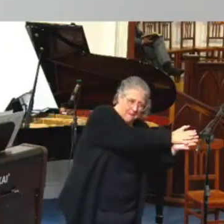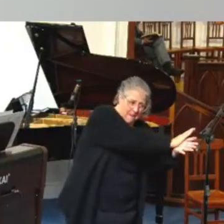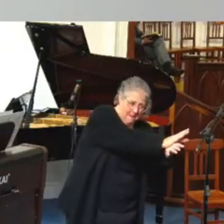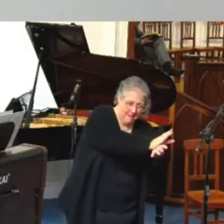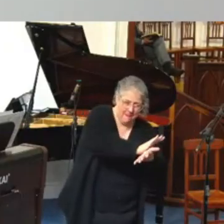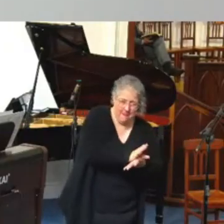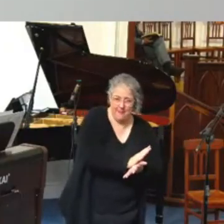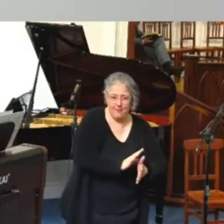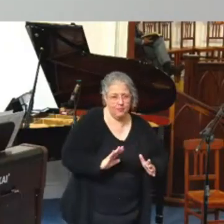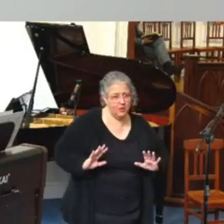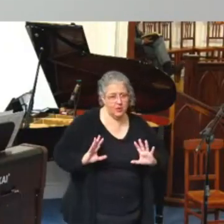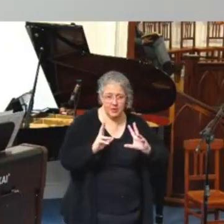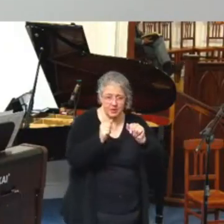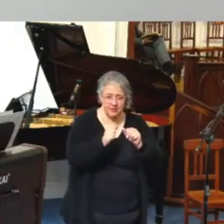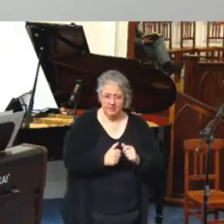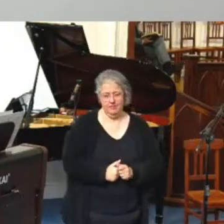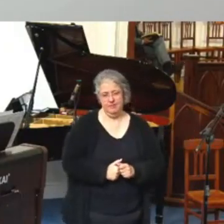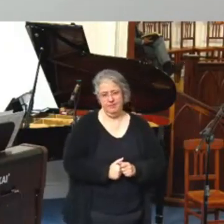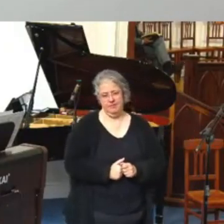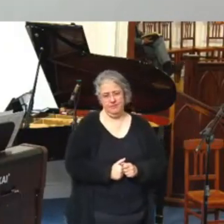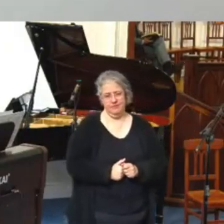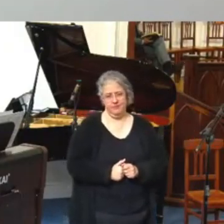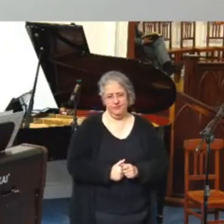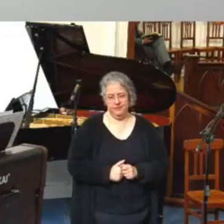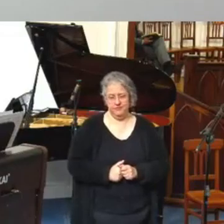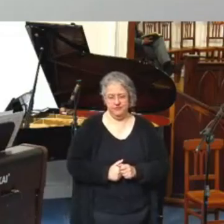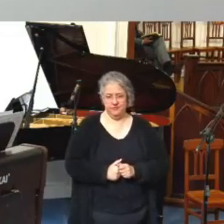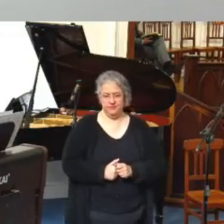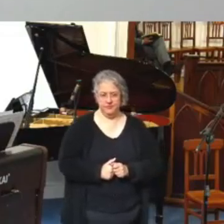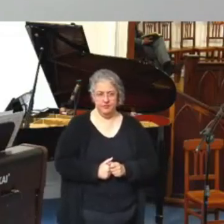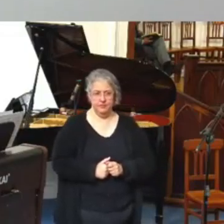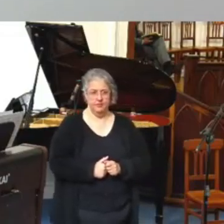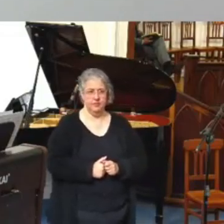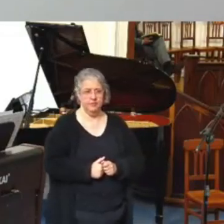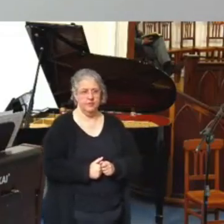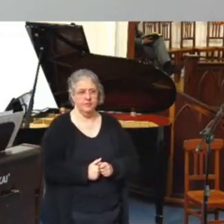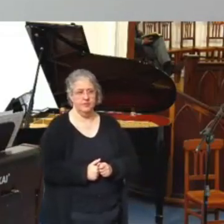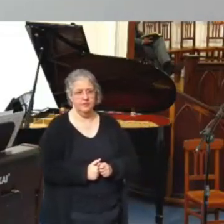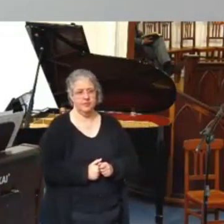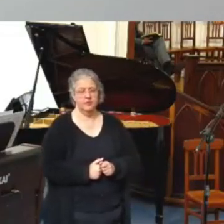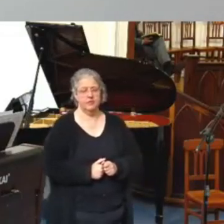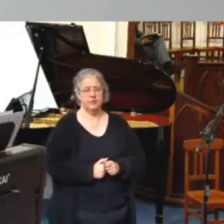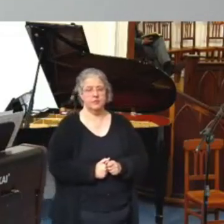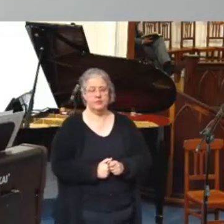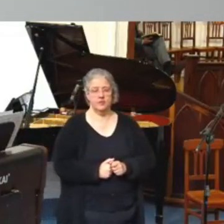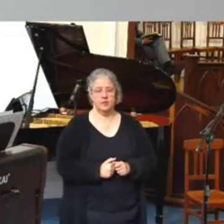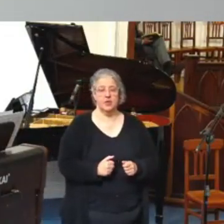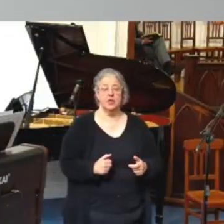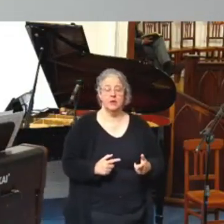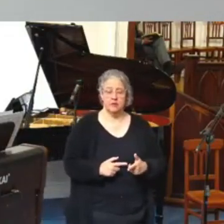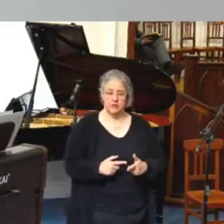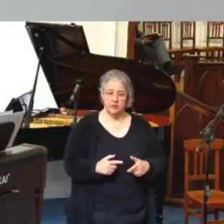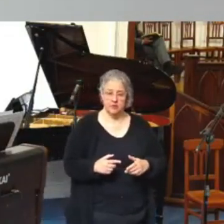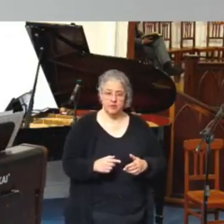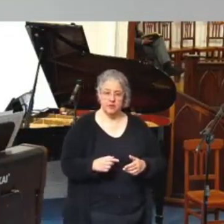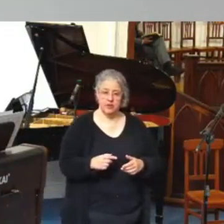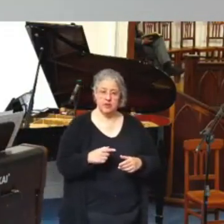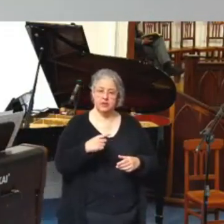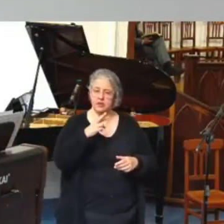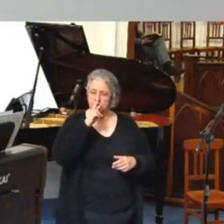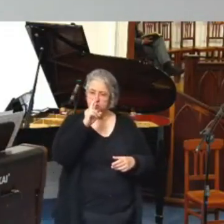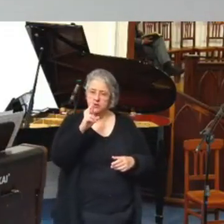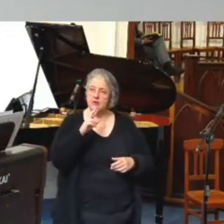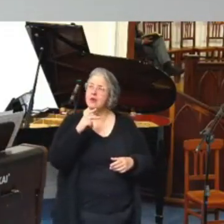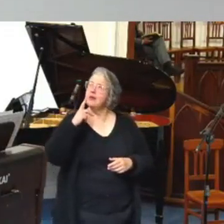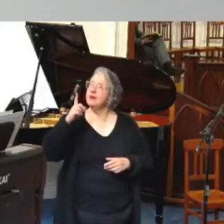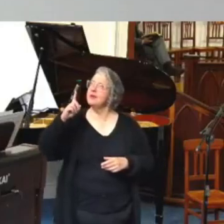salmista diz o motivo deles se afastarem. O Senhor ouviu a